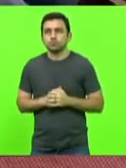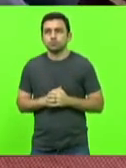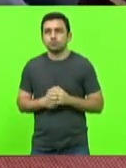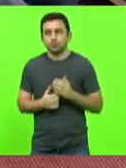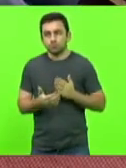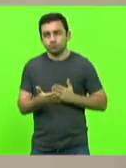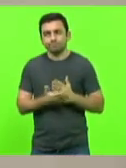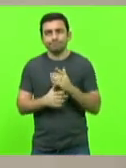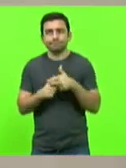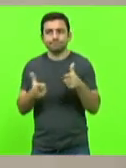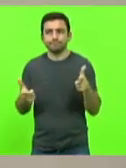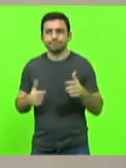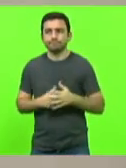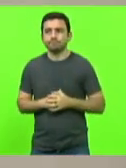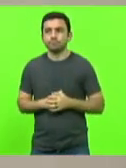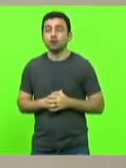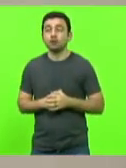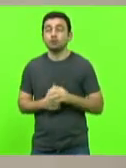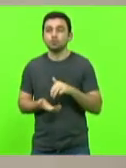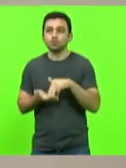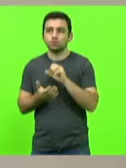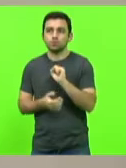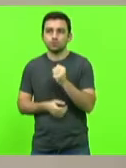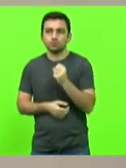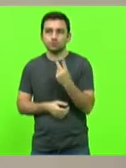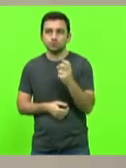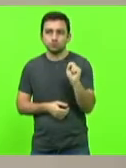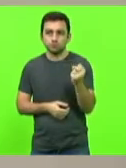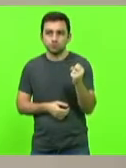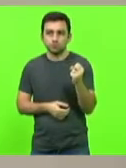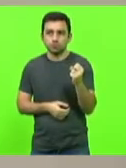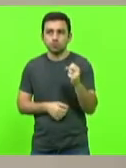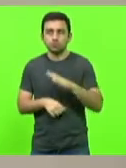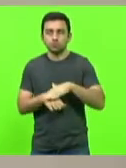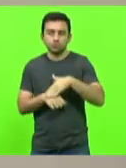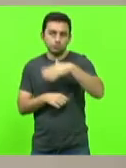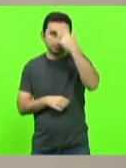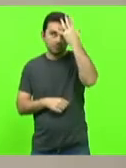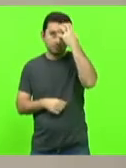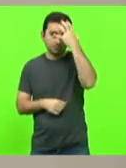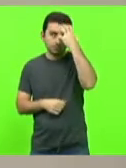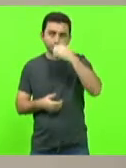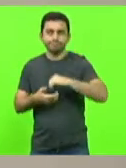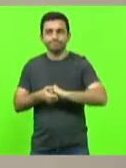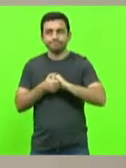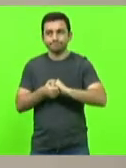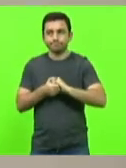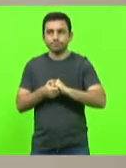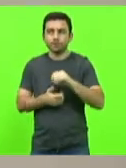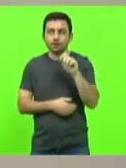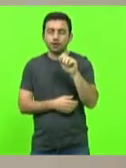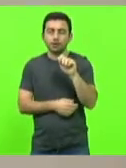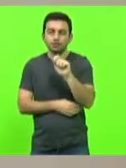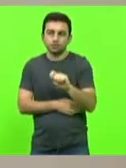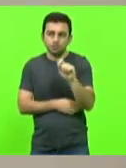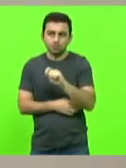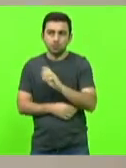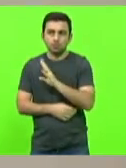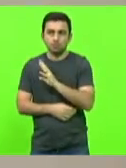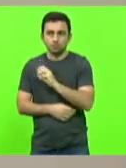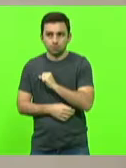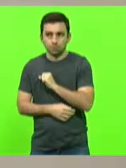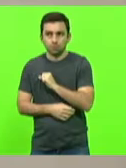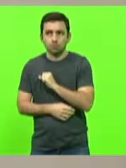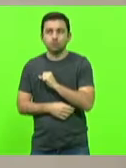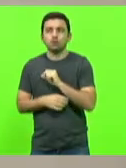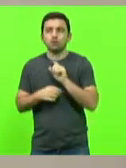Aprovado por maioria. Moção 828, autor deputado Ismael dos Santos, cumprimentando a Associação Amor e Graça pelos 5 anos de